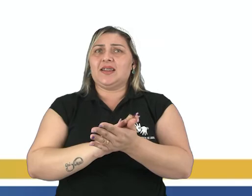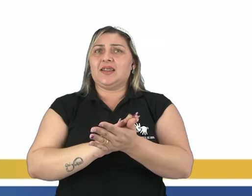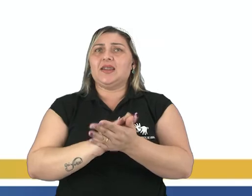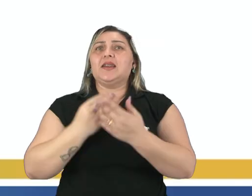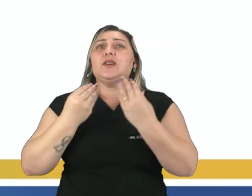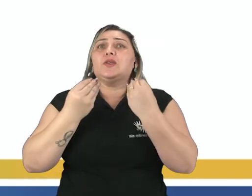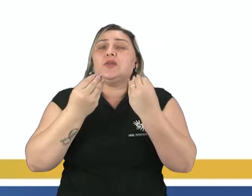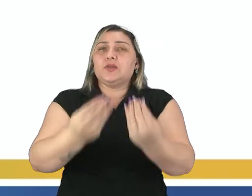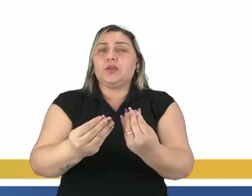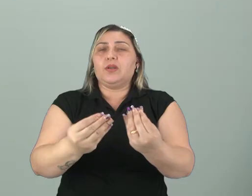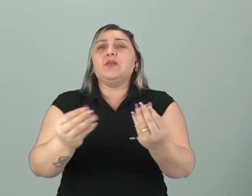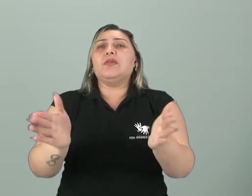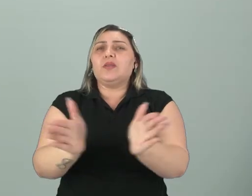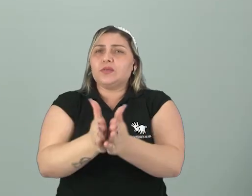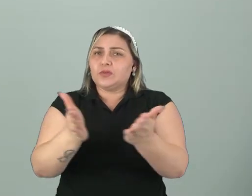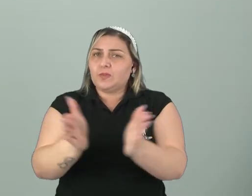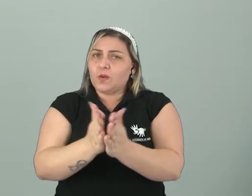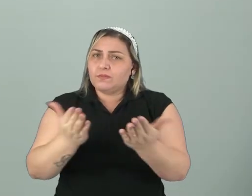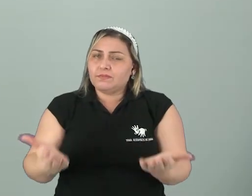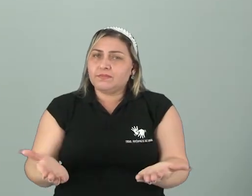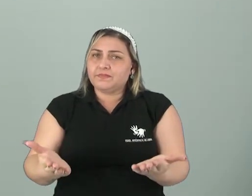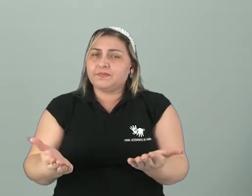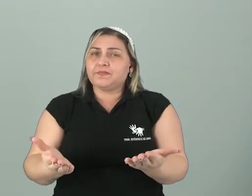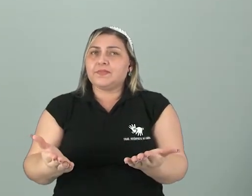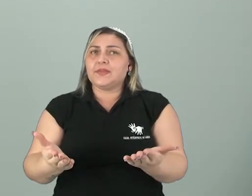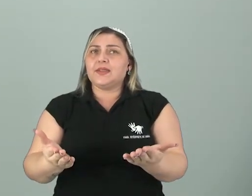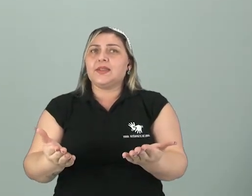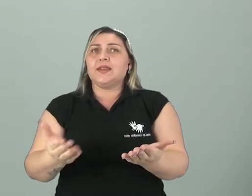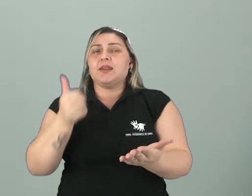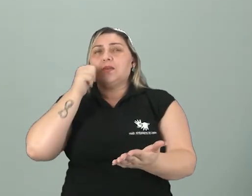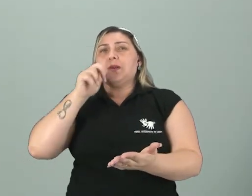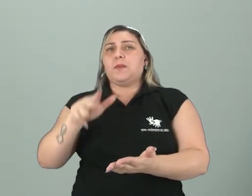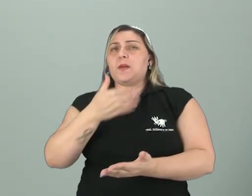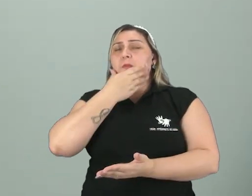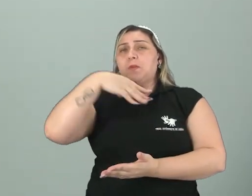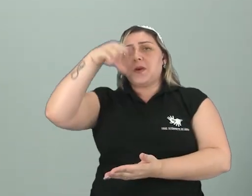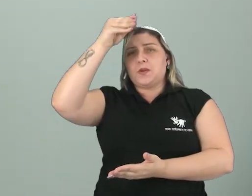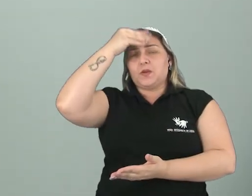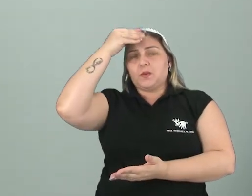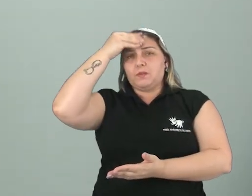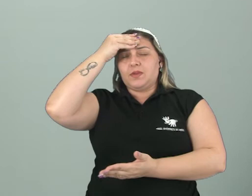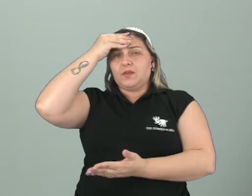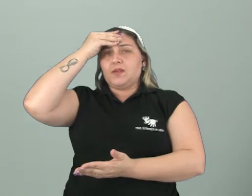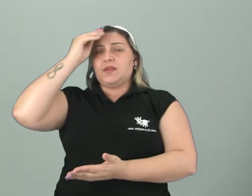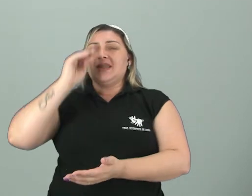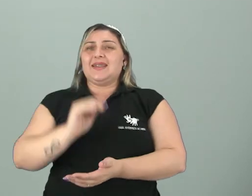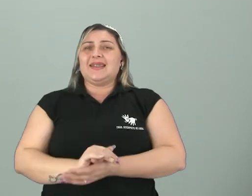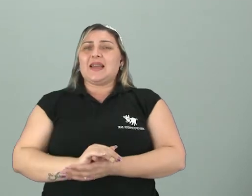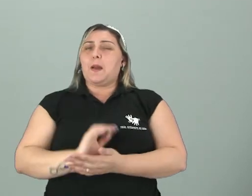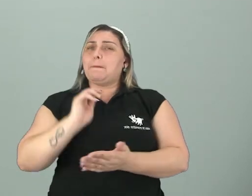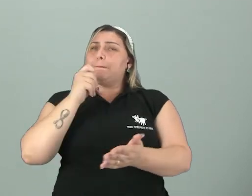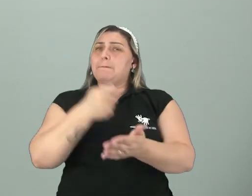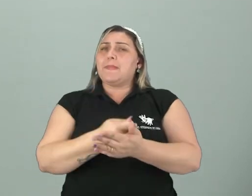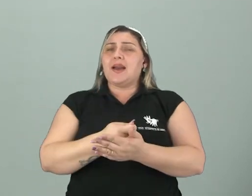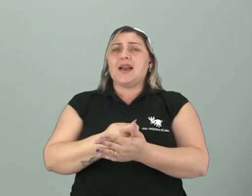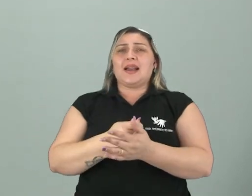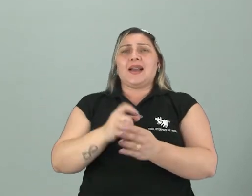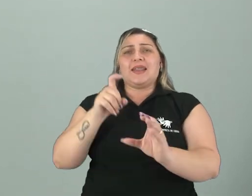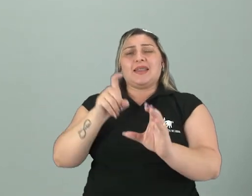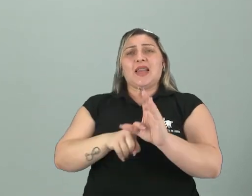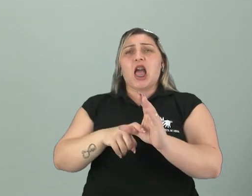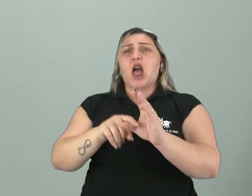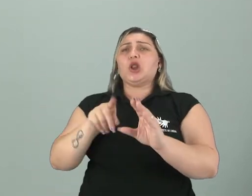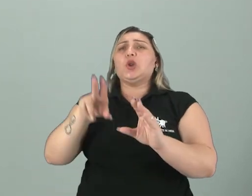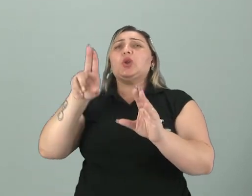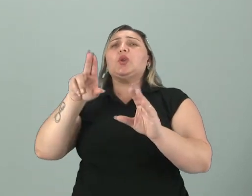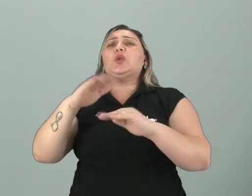pobres. Viram, gente, que a herança não vai para a irmã, não vai para o sobrinho, não vai ser paga a conta do padeiro. Tudo